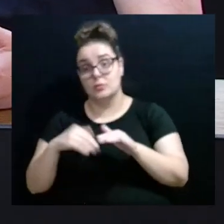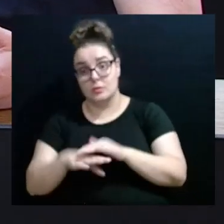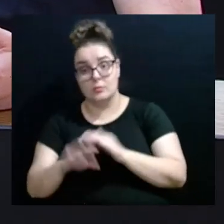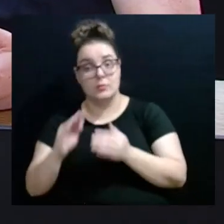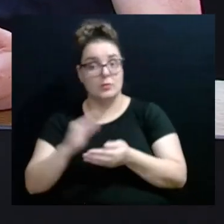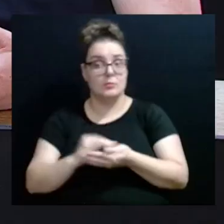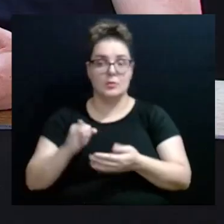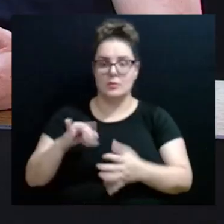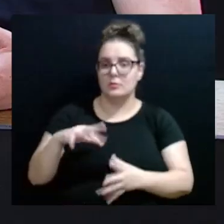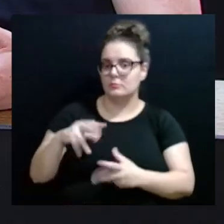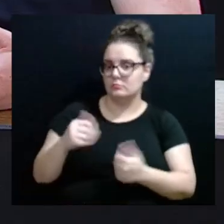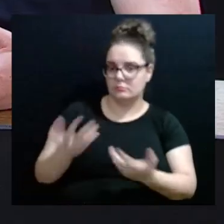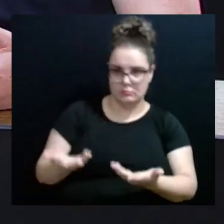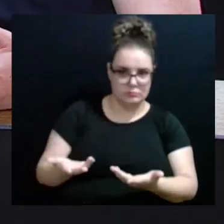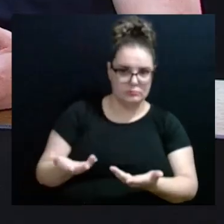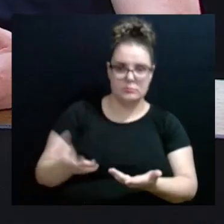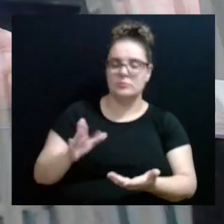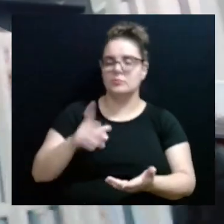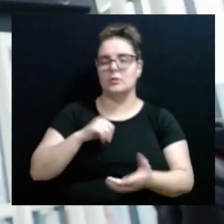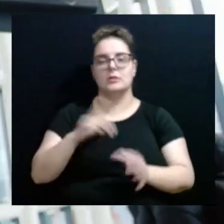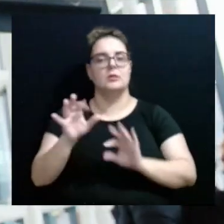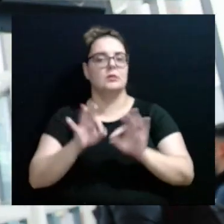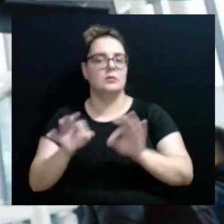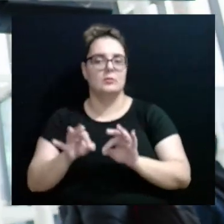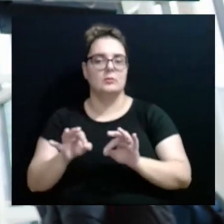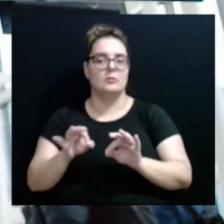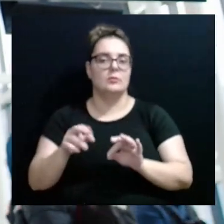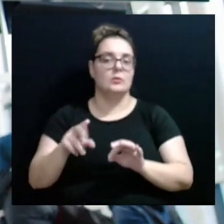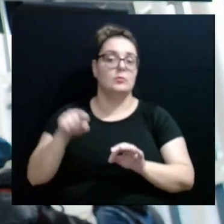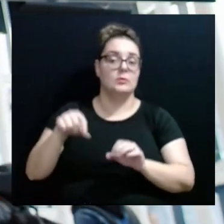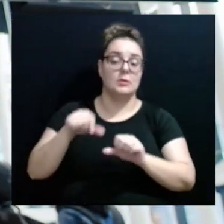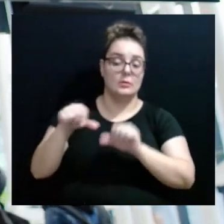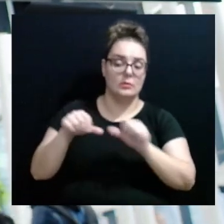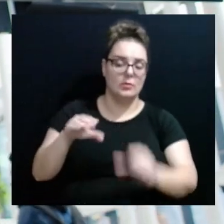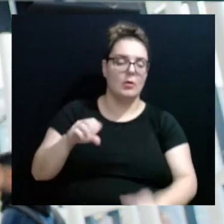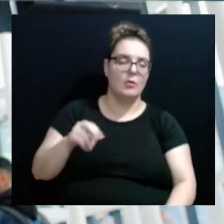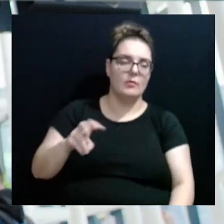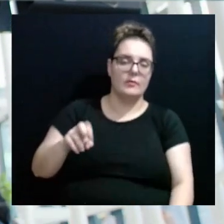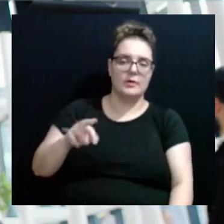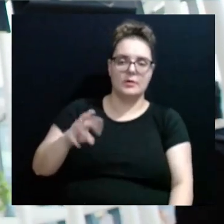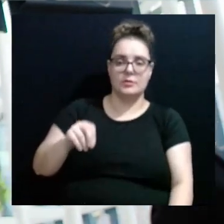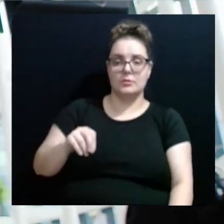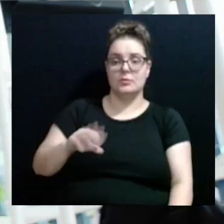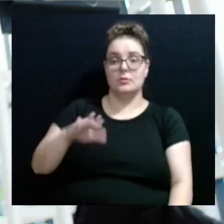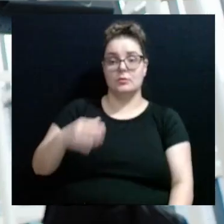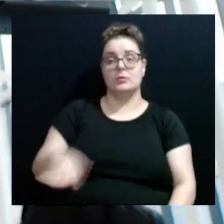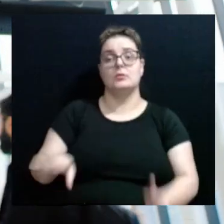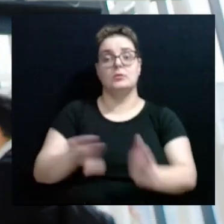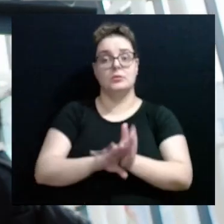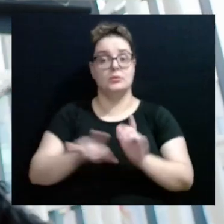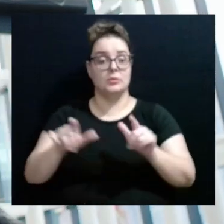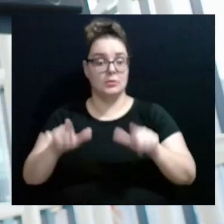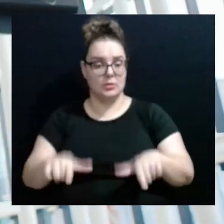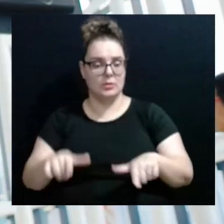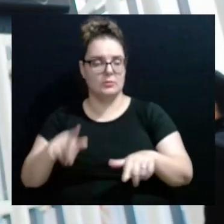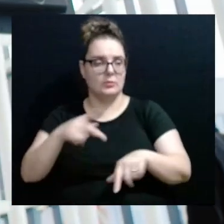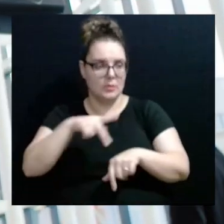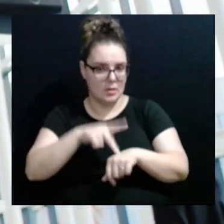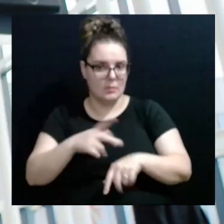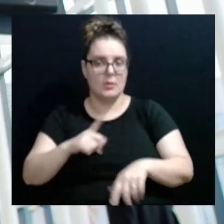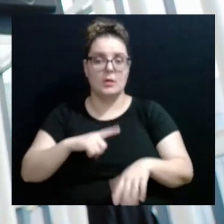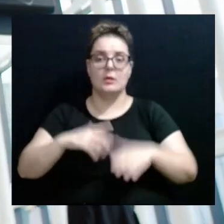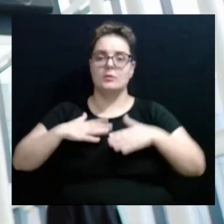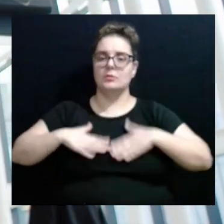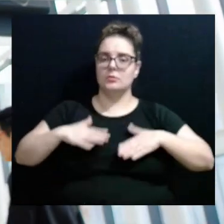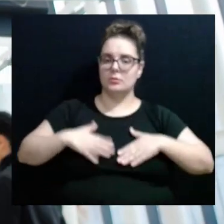já deixe numa conta internacional, ou já tenha isso já lá convertido, para que no momento que você chegar no